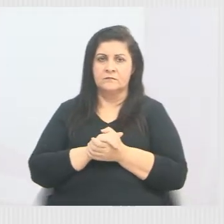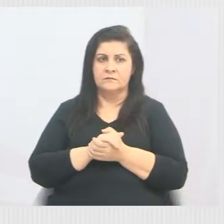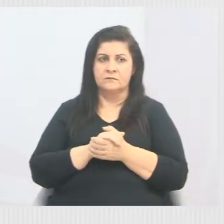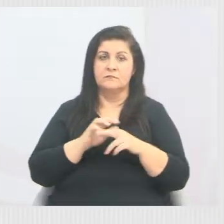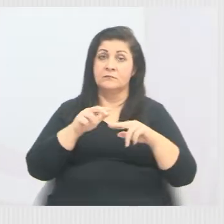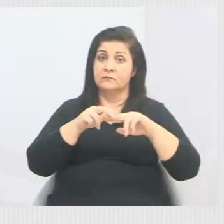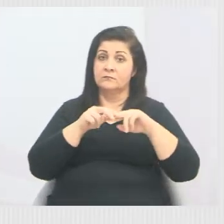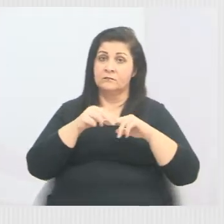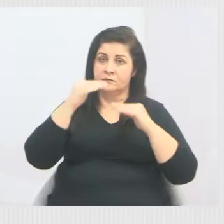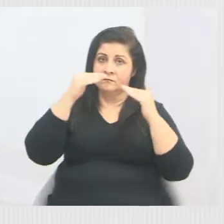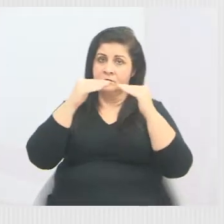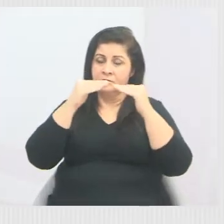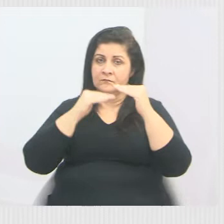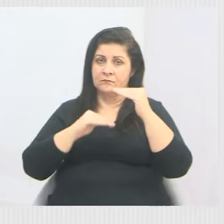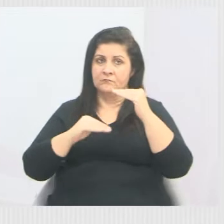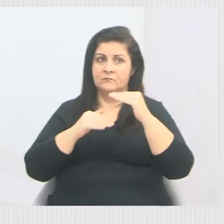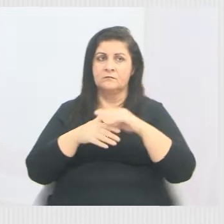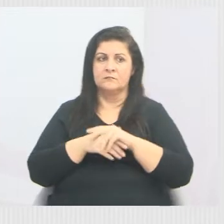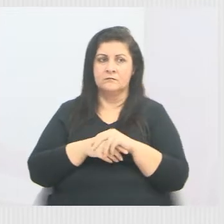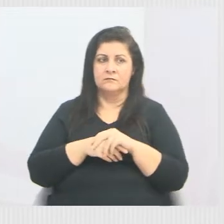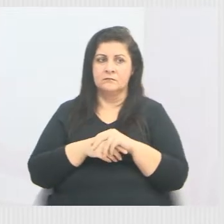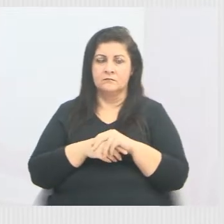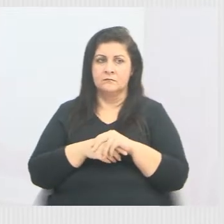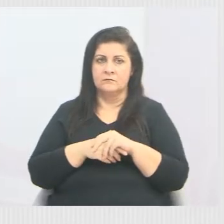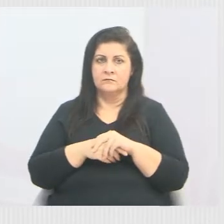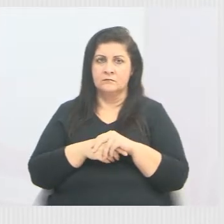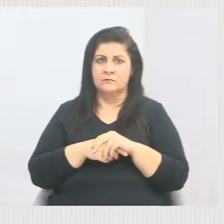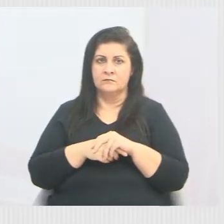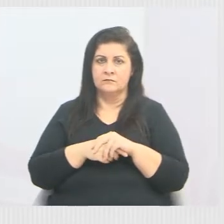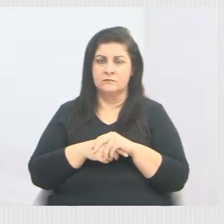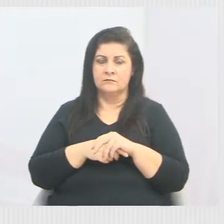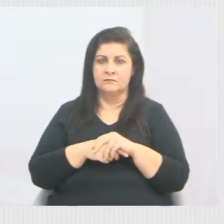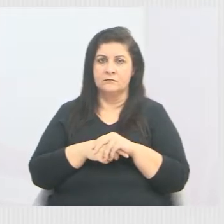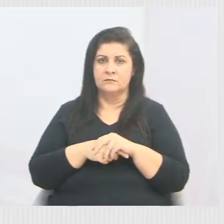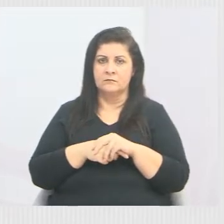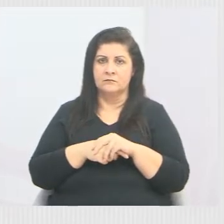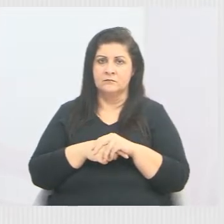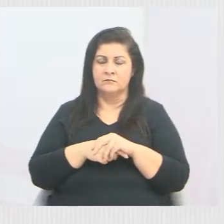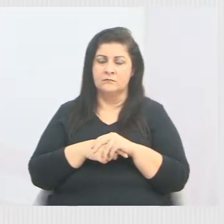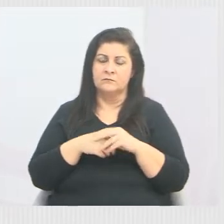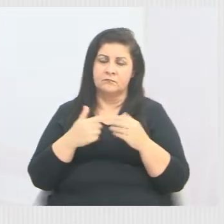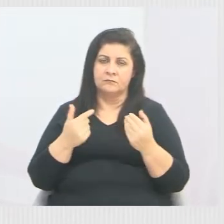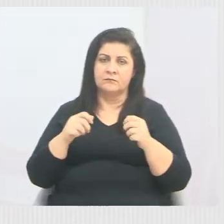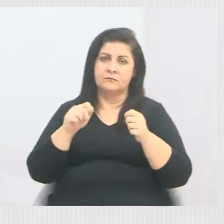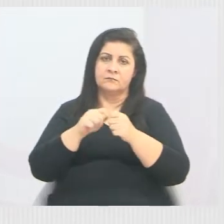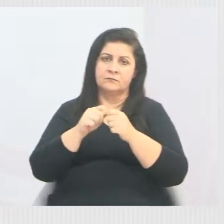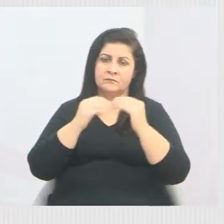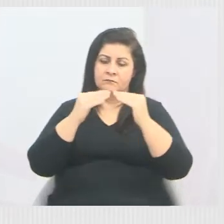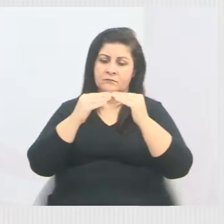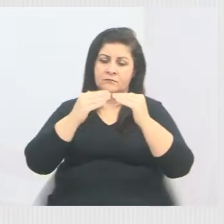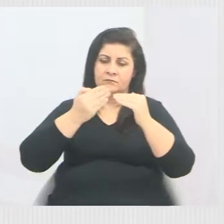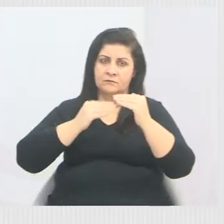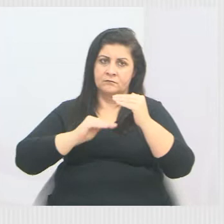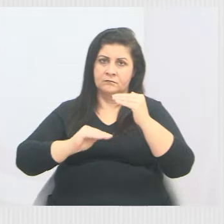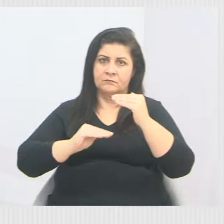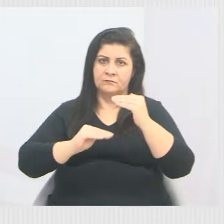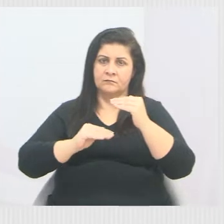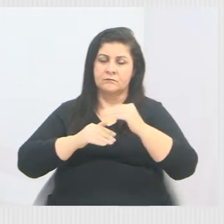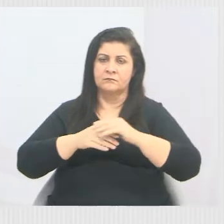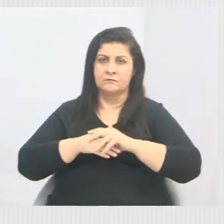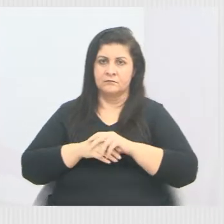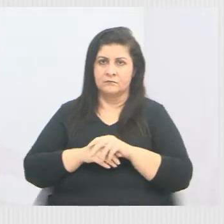Então, por isso que, neste momento aqui, é um dos né, pilares que mostra uma redução aqui